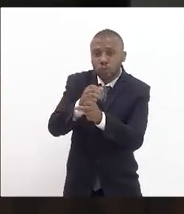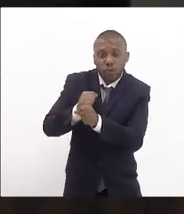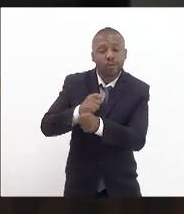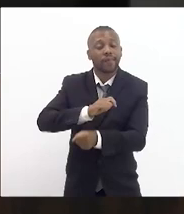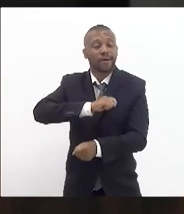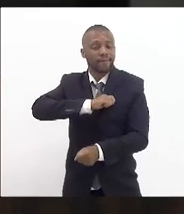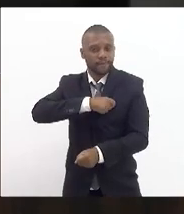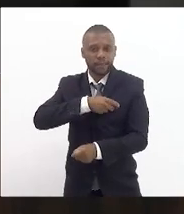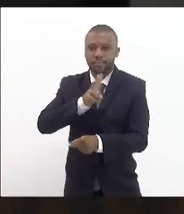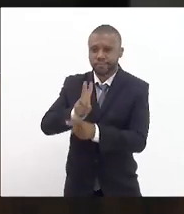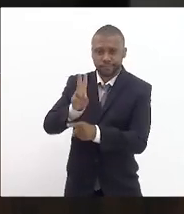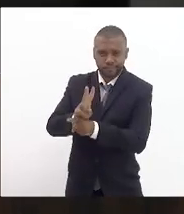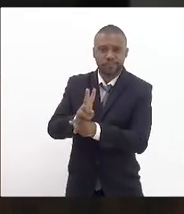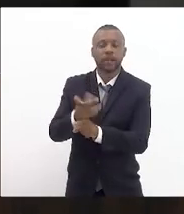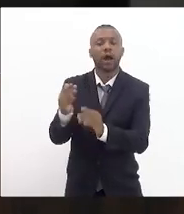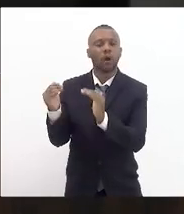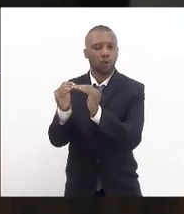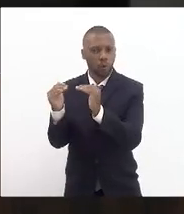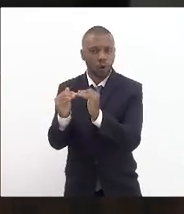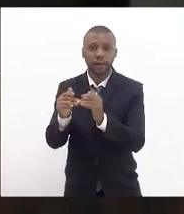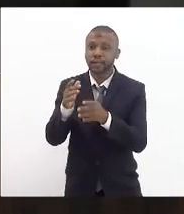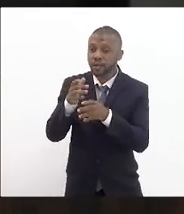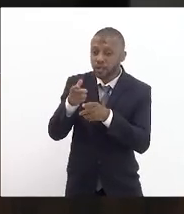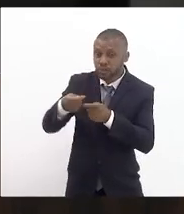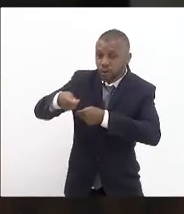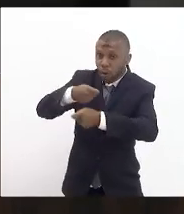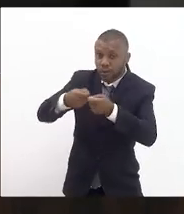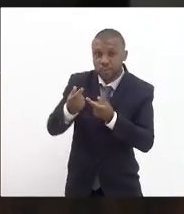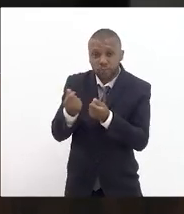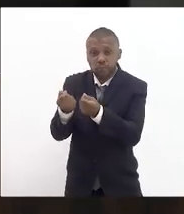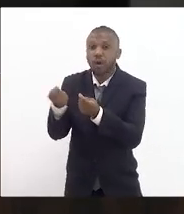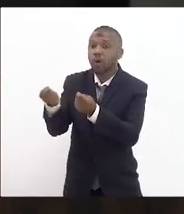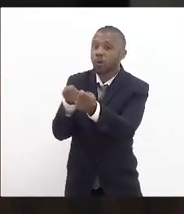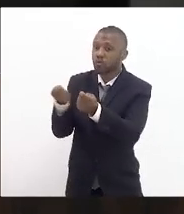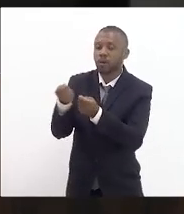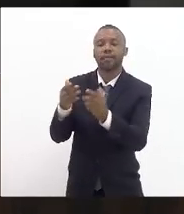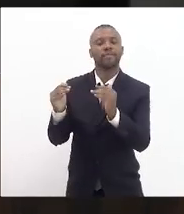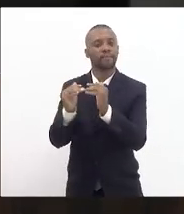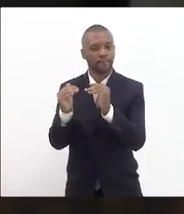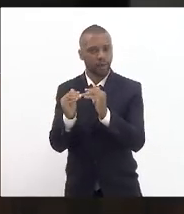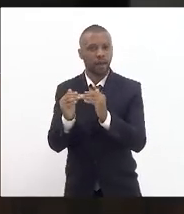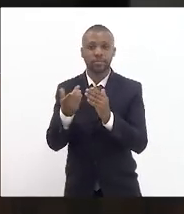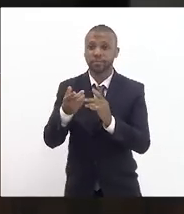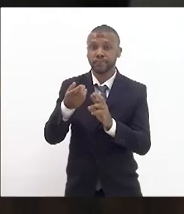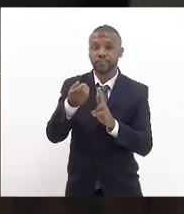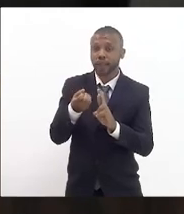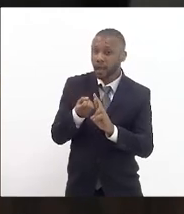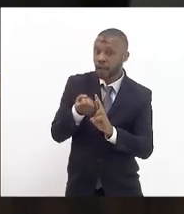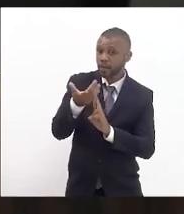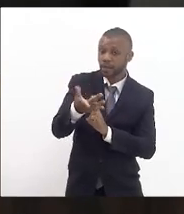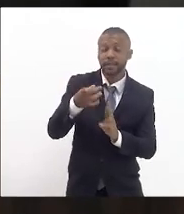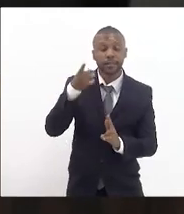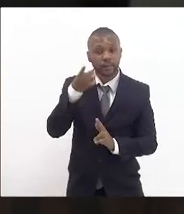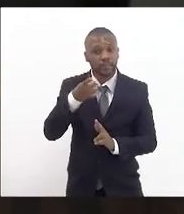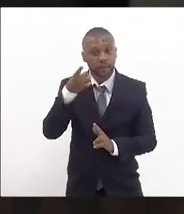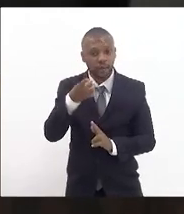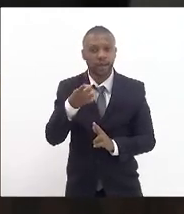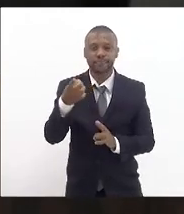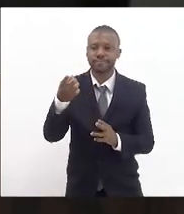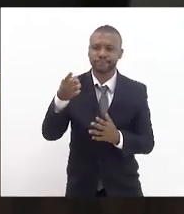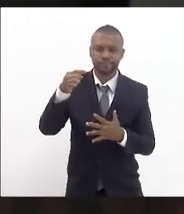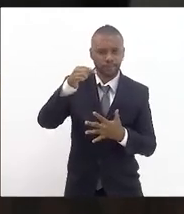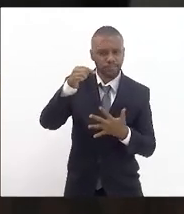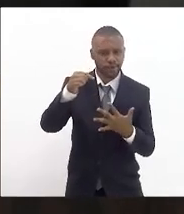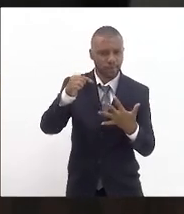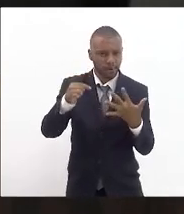Tributos Estaduais, favorável. De Orçamento, Finanças, Fiscalização Financeira e Controle, favorável. Relatores, deputado Márcio Pacheco, Charles Batista, Valdeque Carneiro,